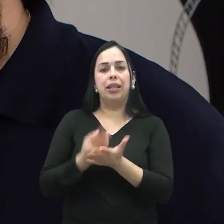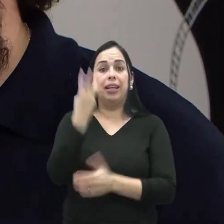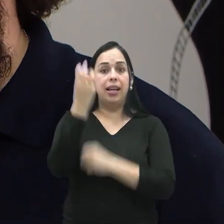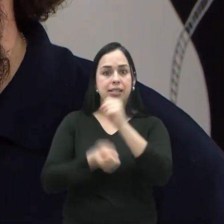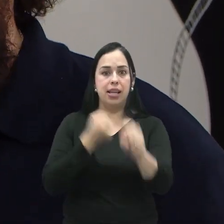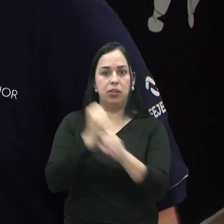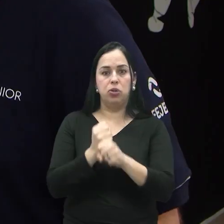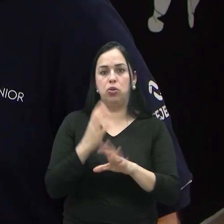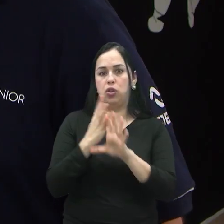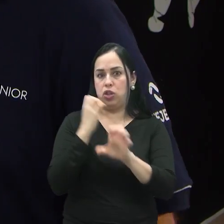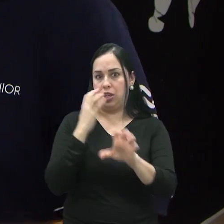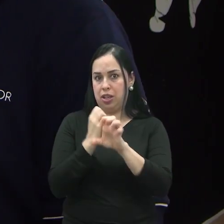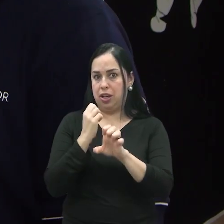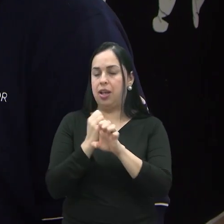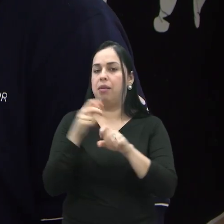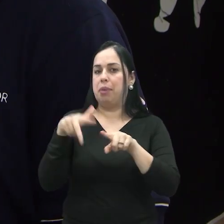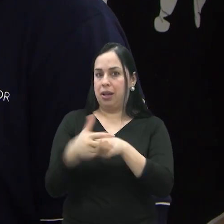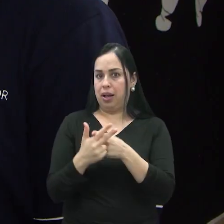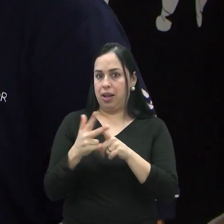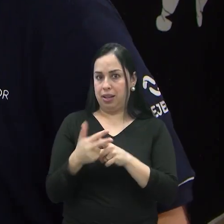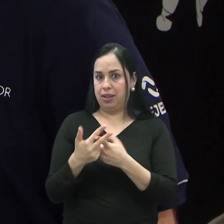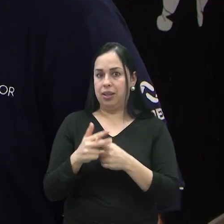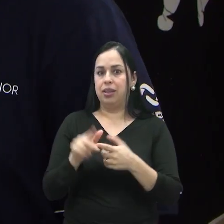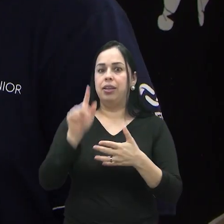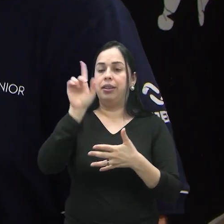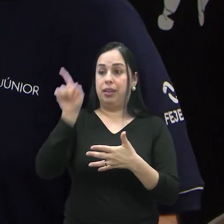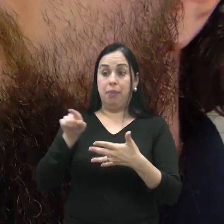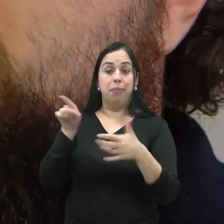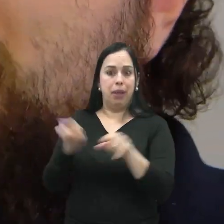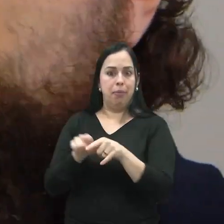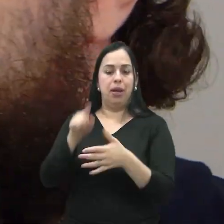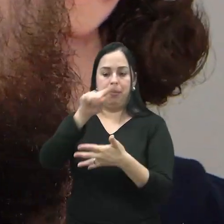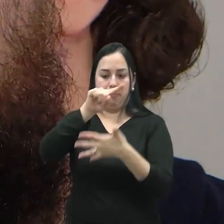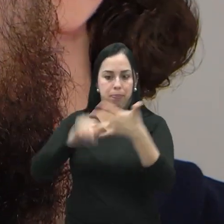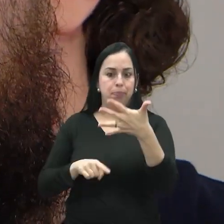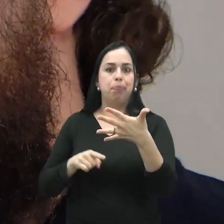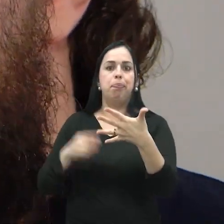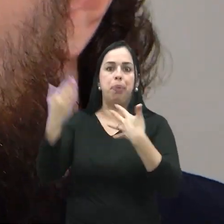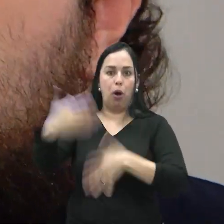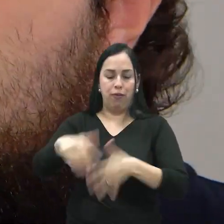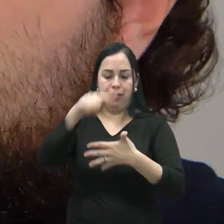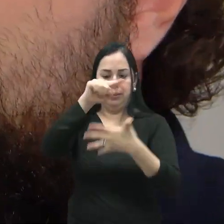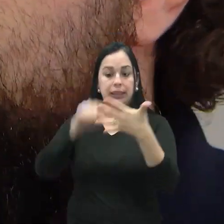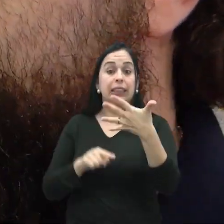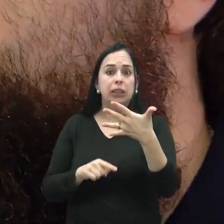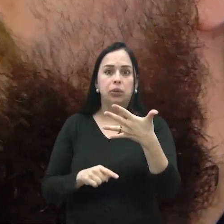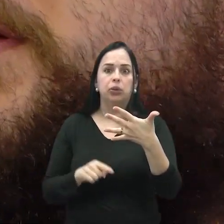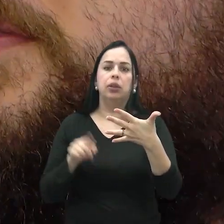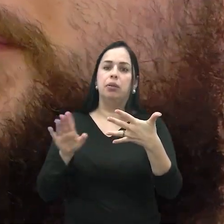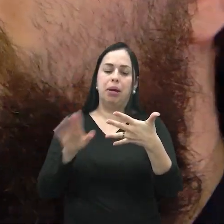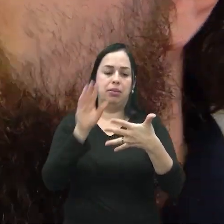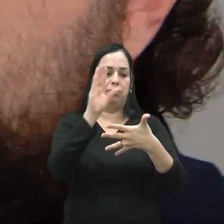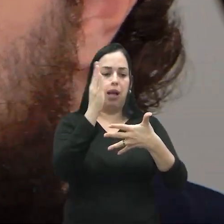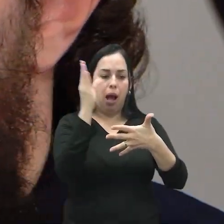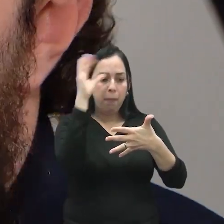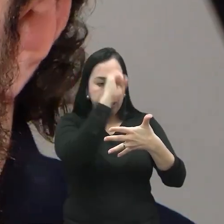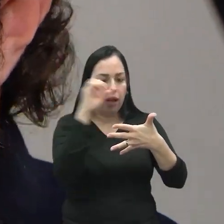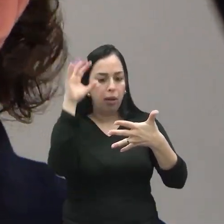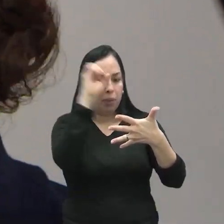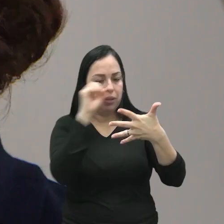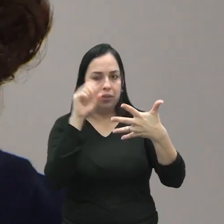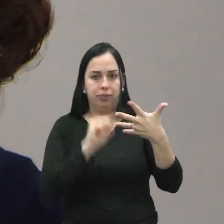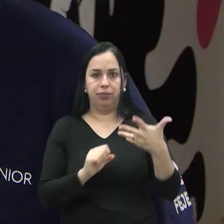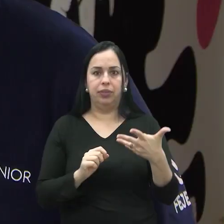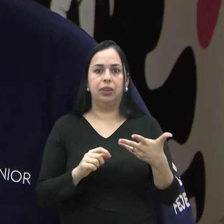engenharia mecânica e também foi aprovado na 5ª tentativa. As primeiras vezes foram importantes para nivelar o conhecimento em todas